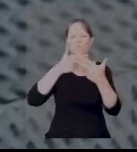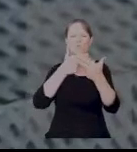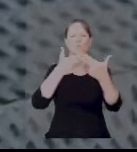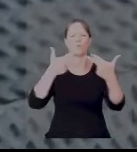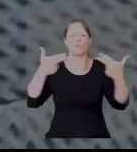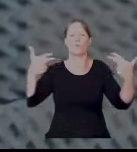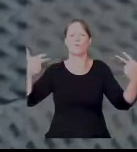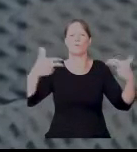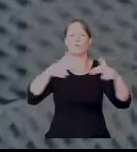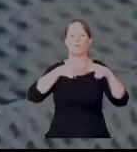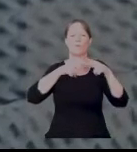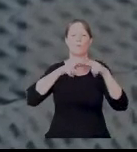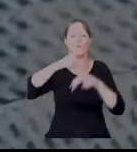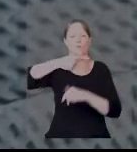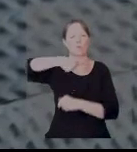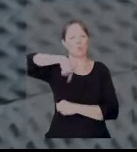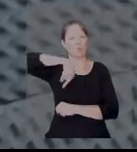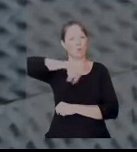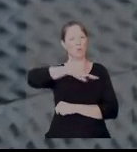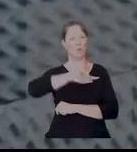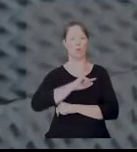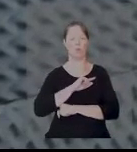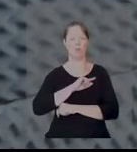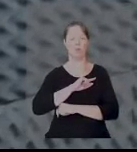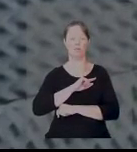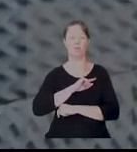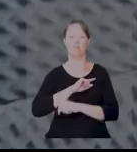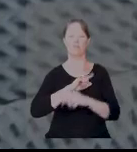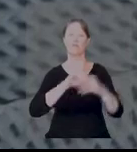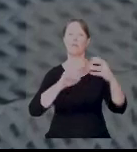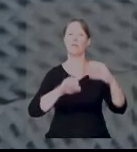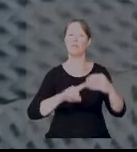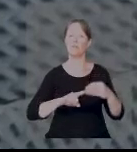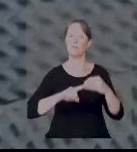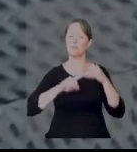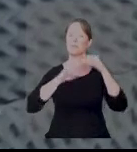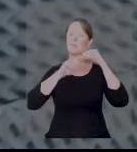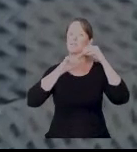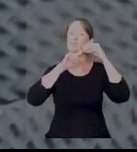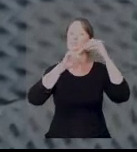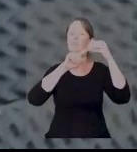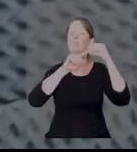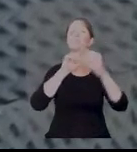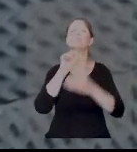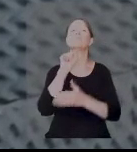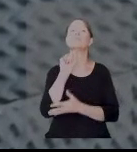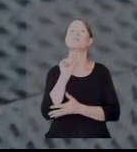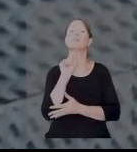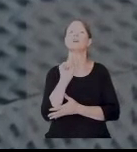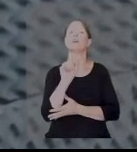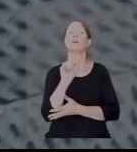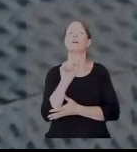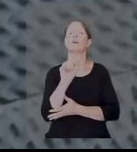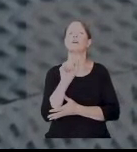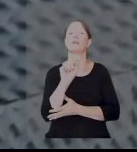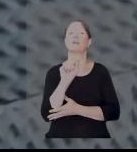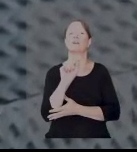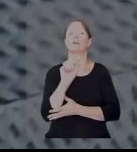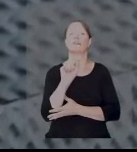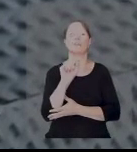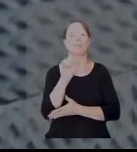nós. Dentre as grandes coisas que o Senhor nosso Deus fez por nós, destacamos